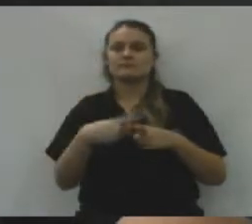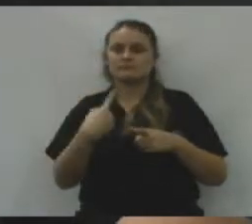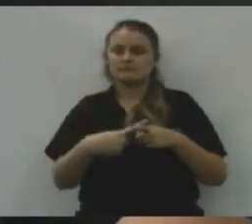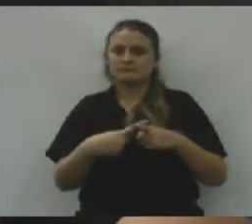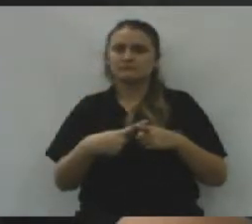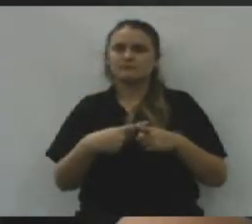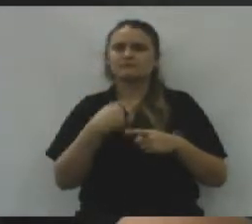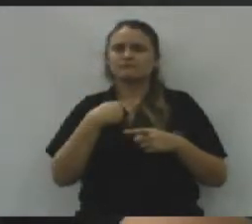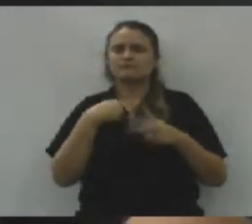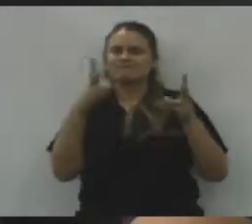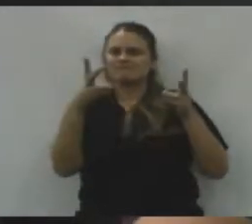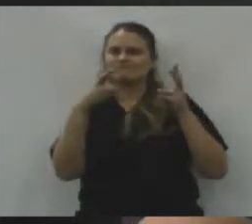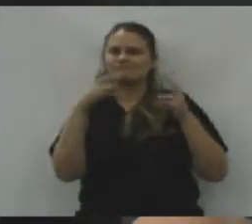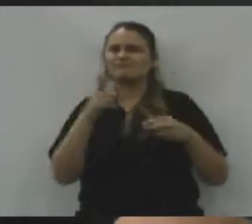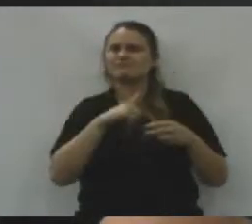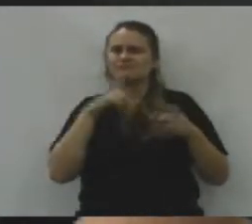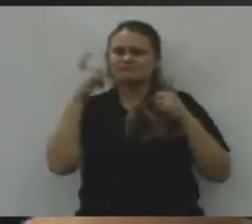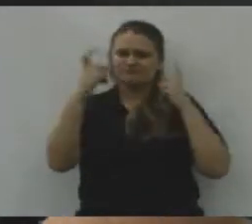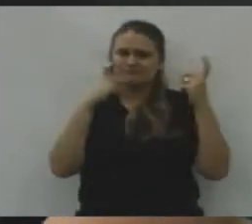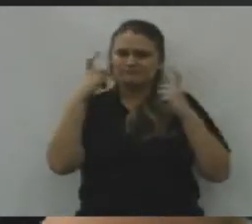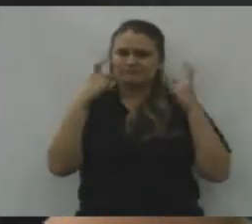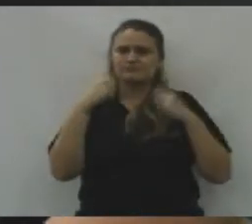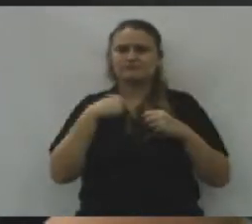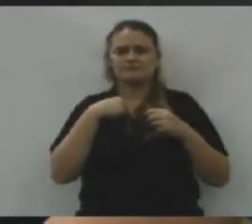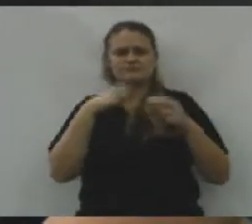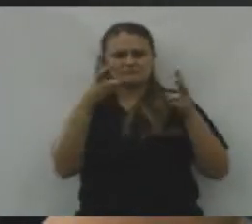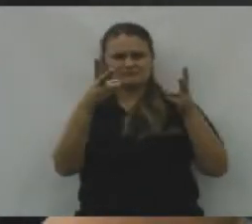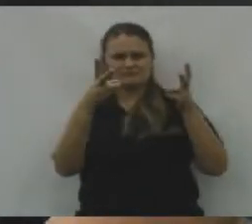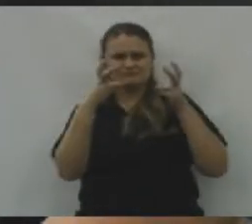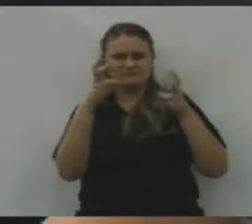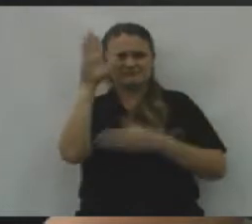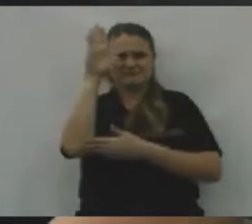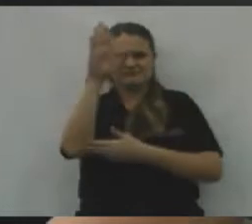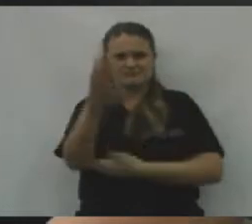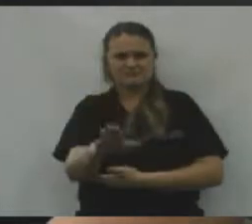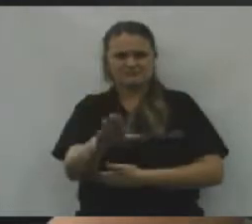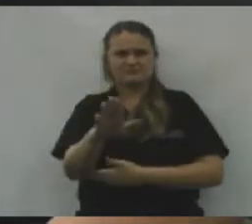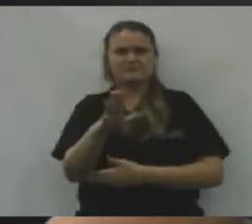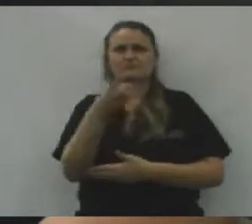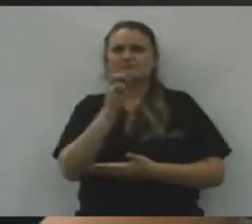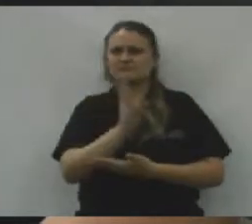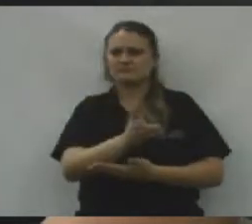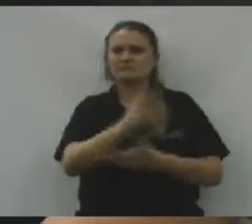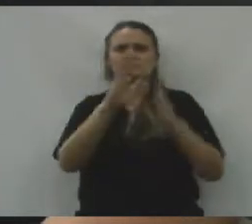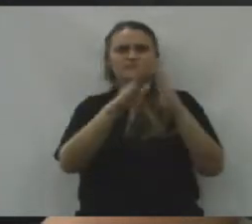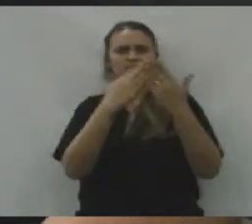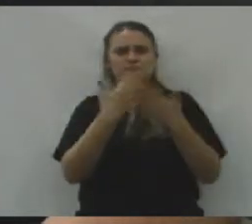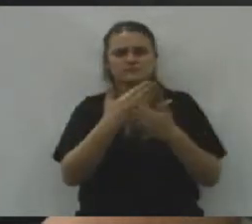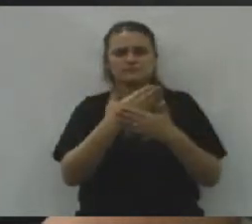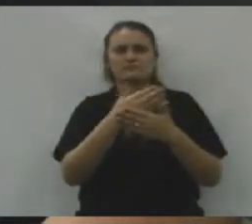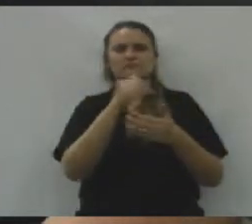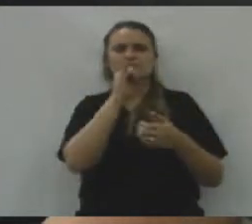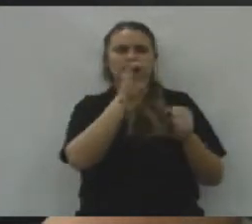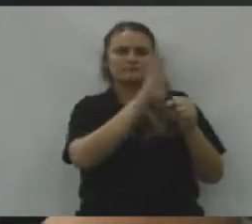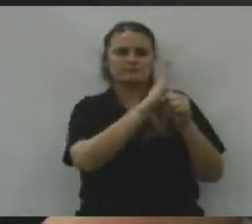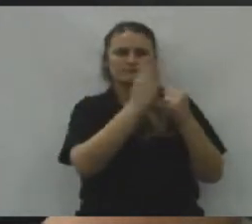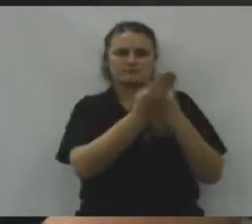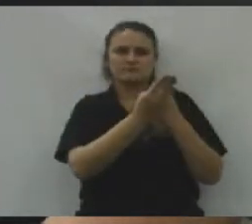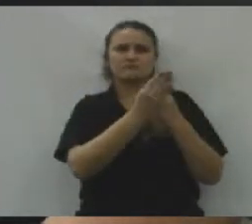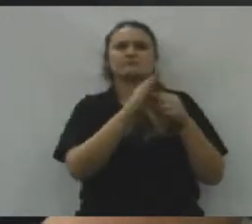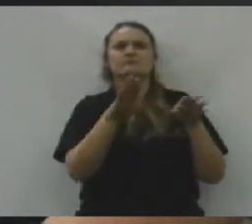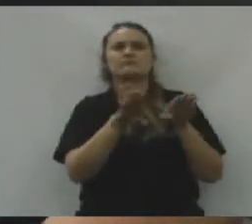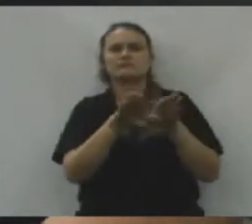exatamente eu vejo a preocupação e percebi no período da tarde de todas as escolas da região de São Cristóvão, do Centro de